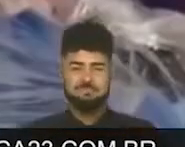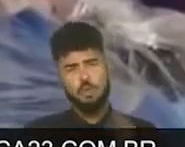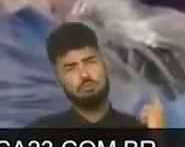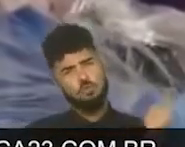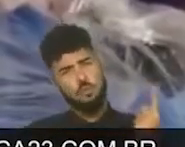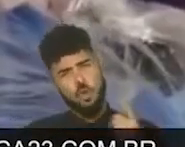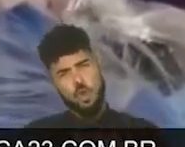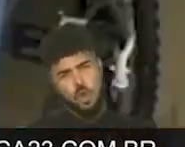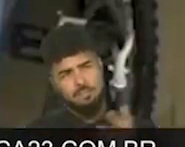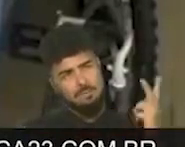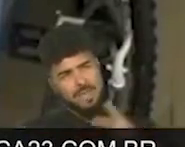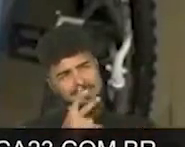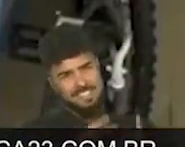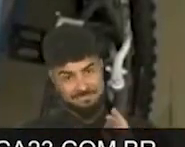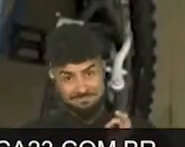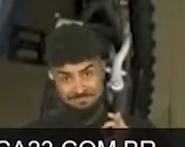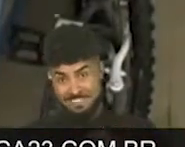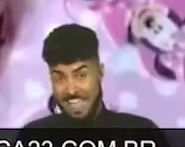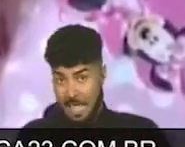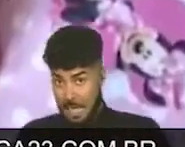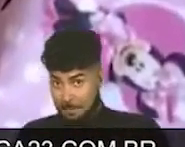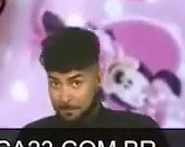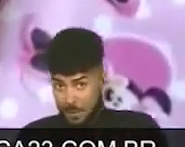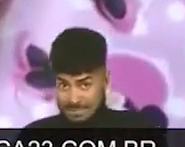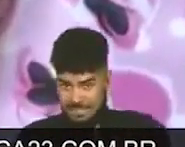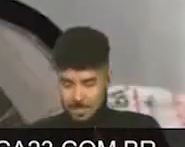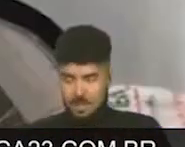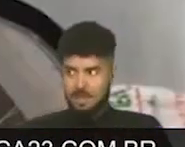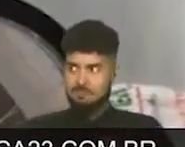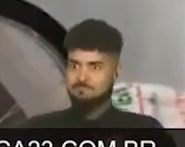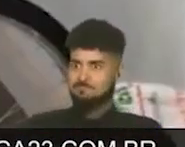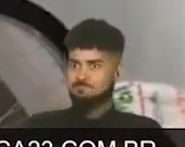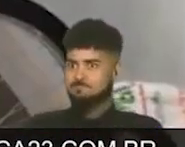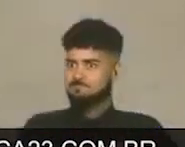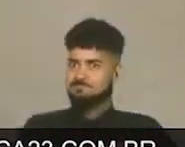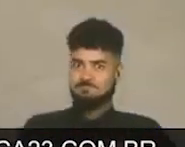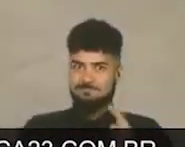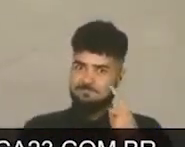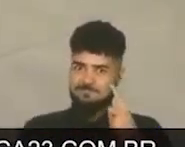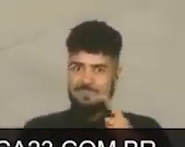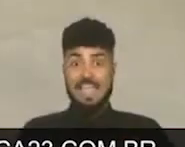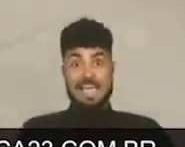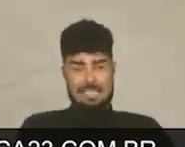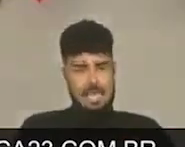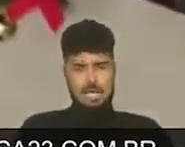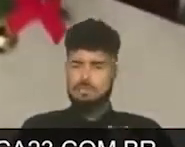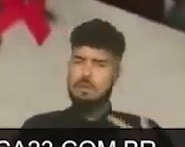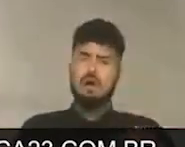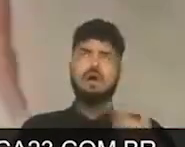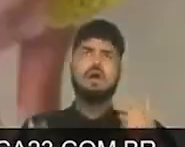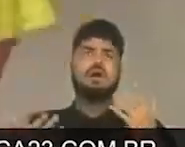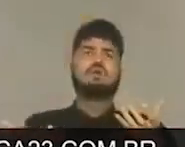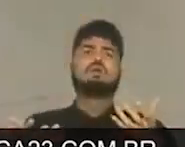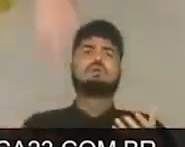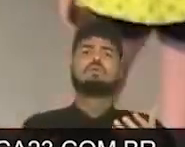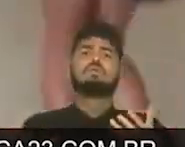de ganhar presente e com a chegada do Natal a gente fica com a expectativa alta. As crianças, então, não veem a hora de